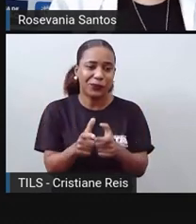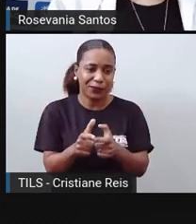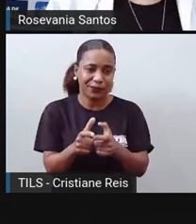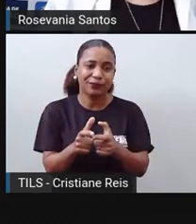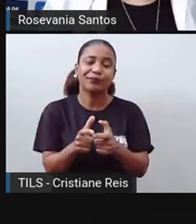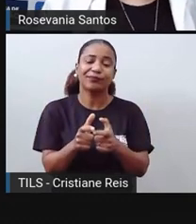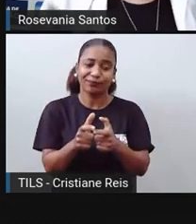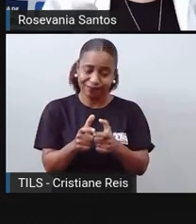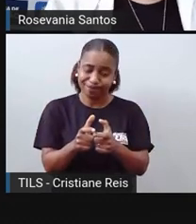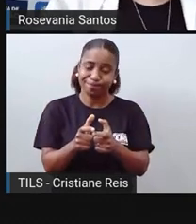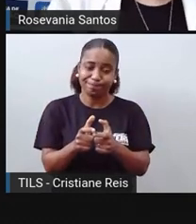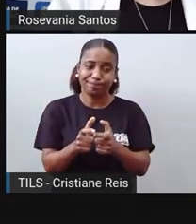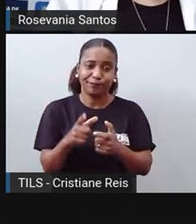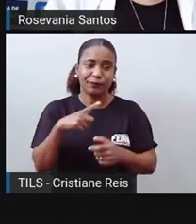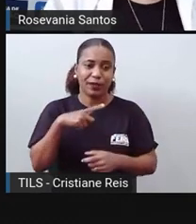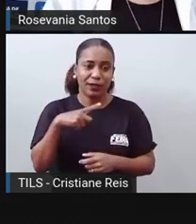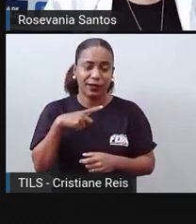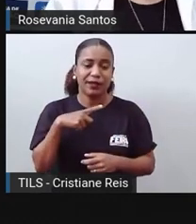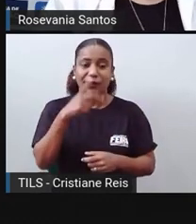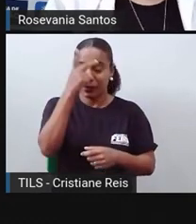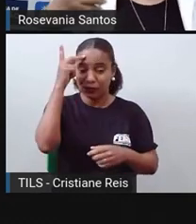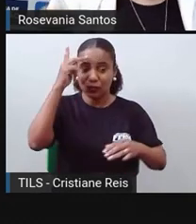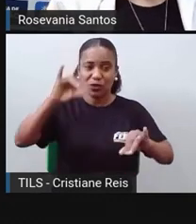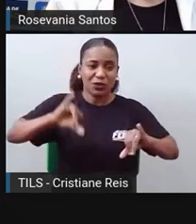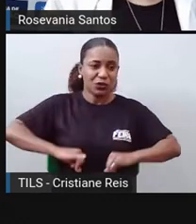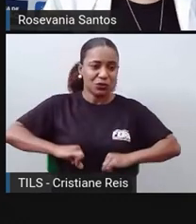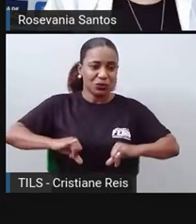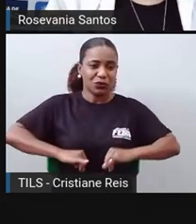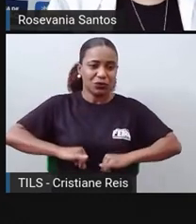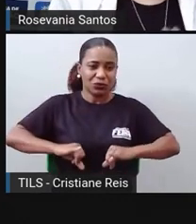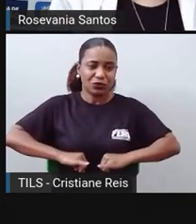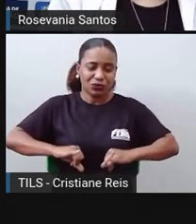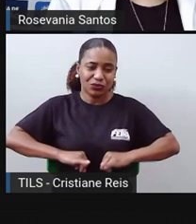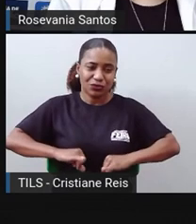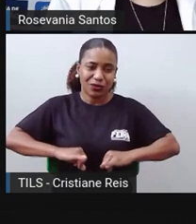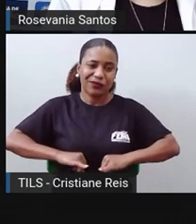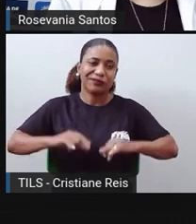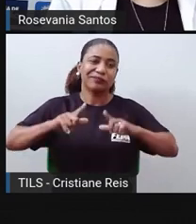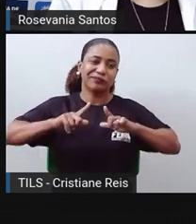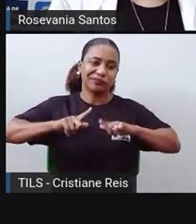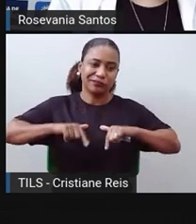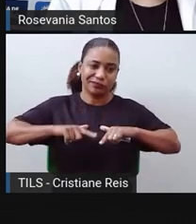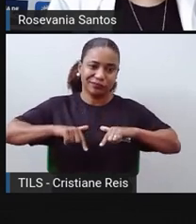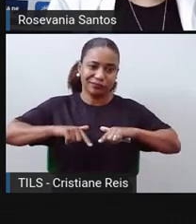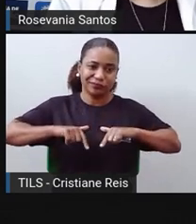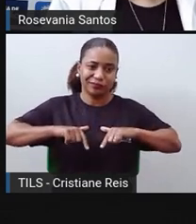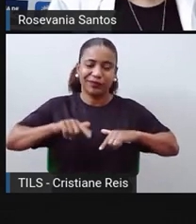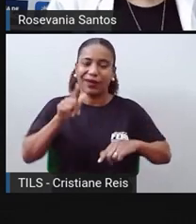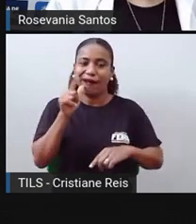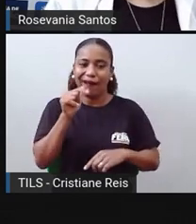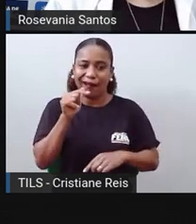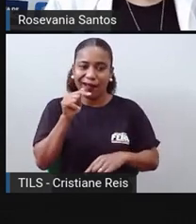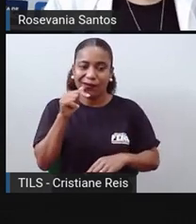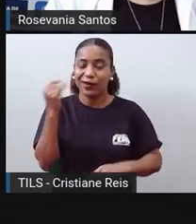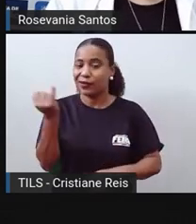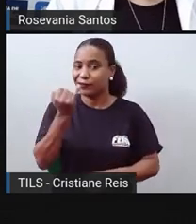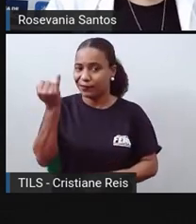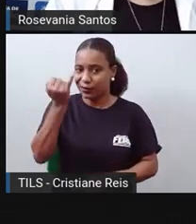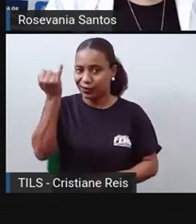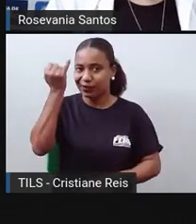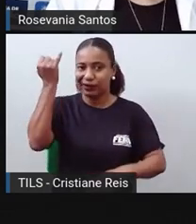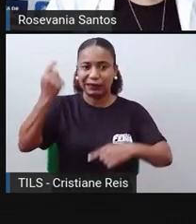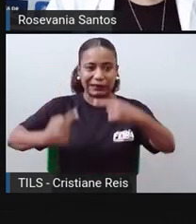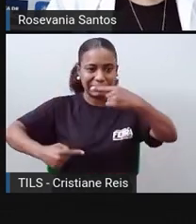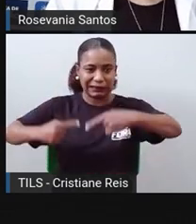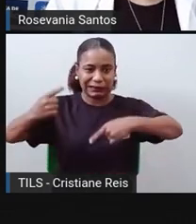parte das sanções, né, que Israel impõe para que eles tenham essa fonte de água tão importante aí para eles.